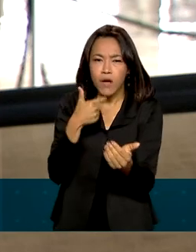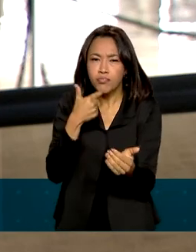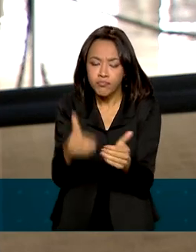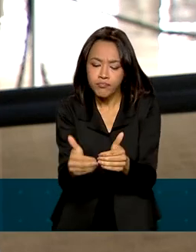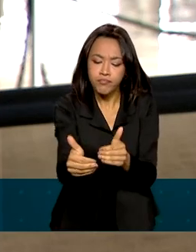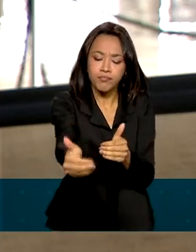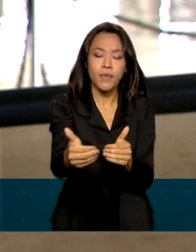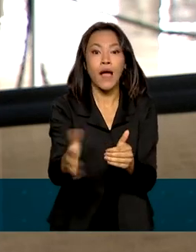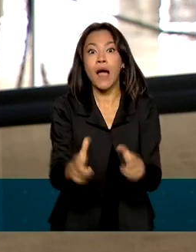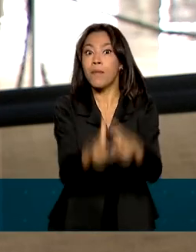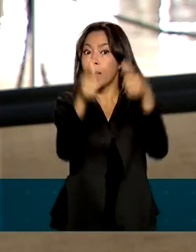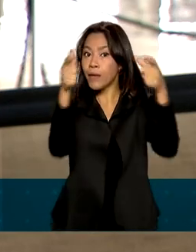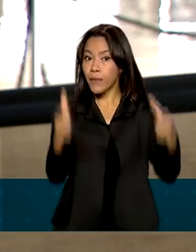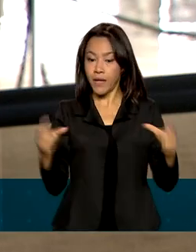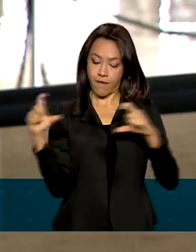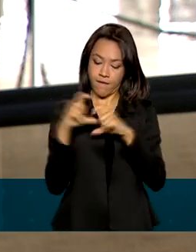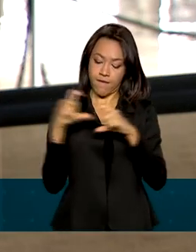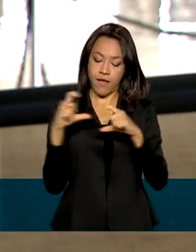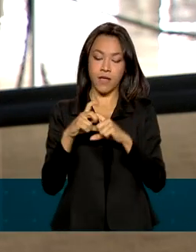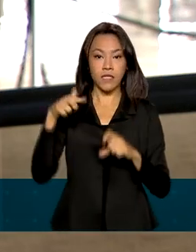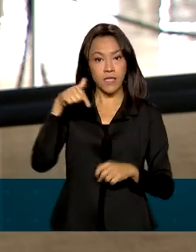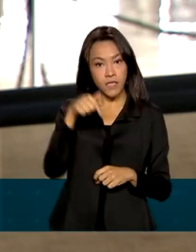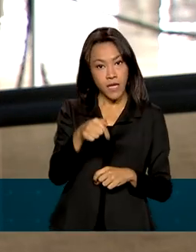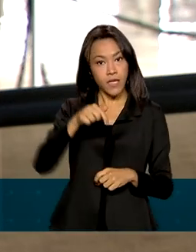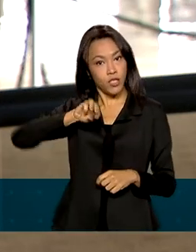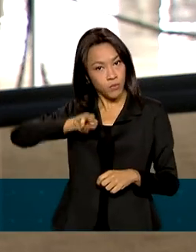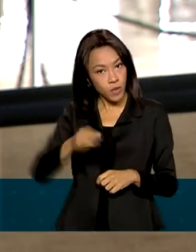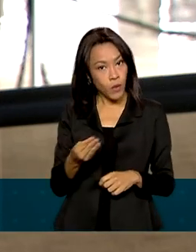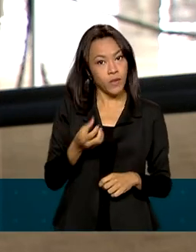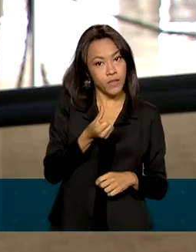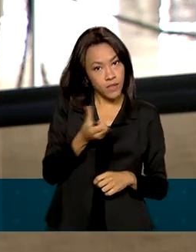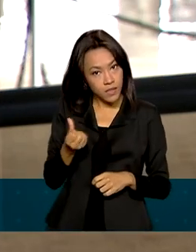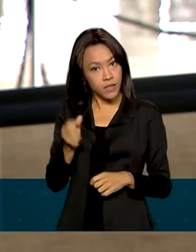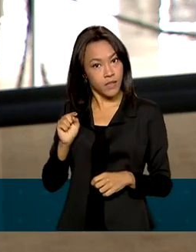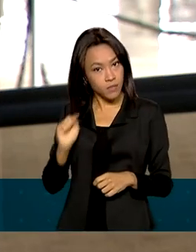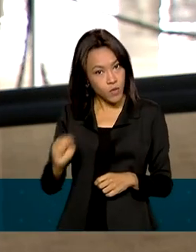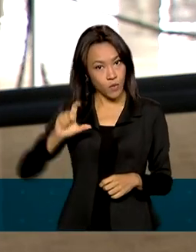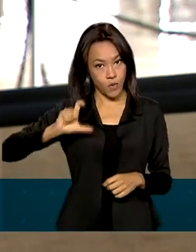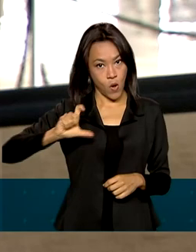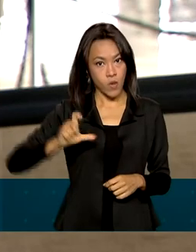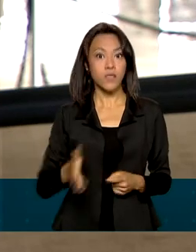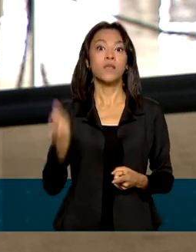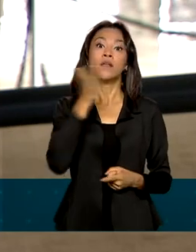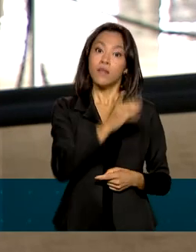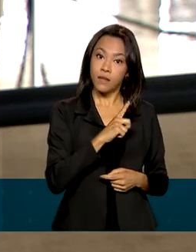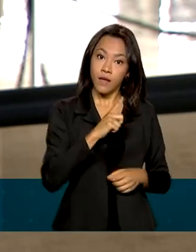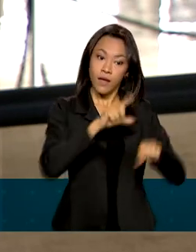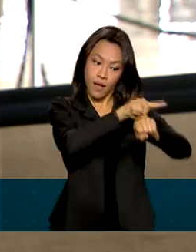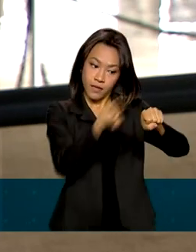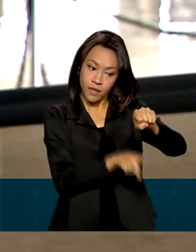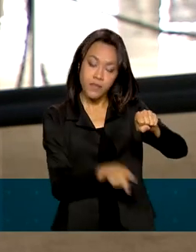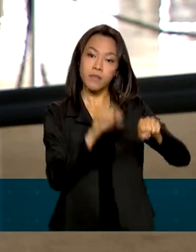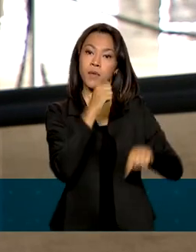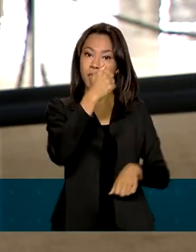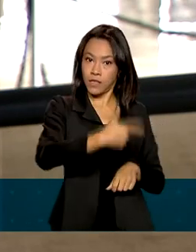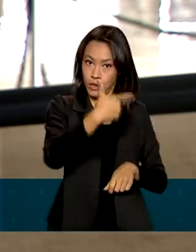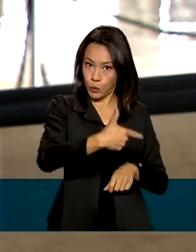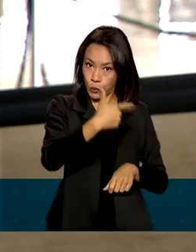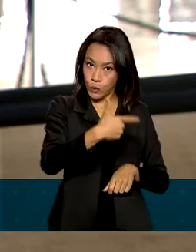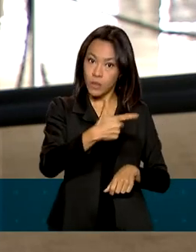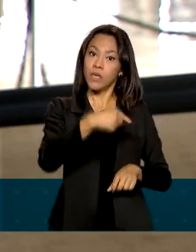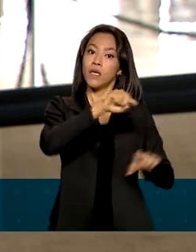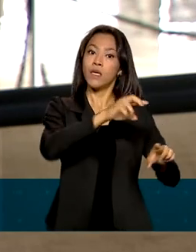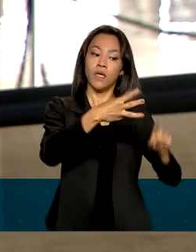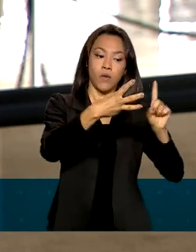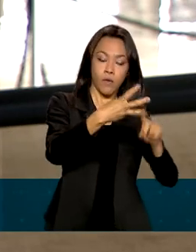A maior parte é da Pfizer, 7 milhões e 600 mil doses. Tem também a AstraZeneca para a segunda dose e reforço. E